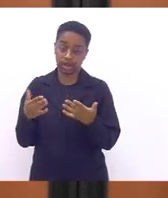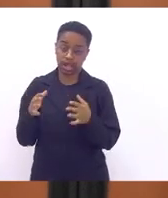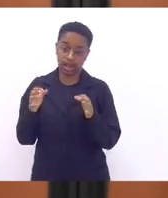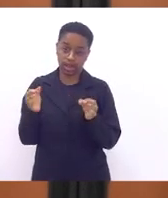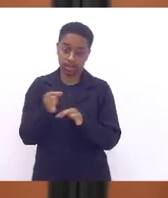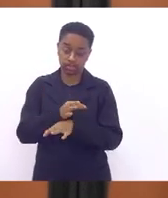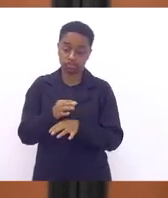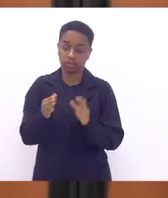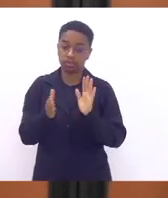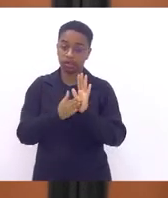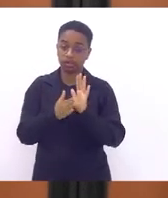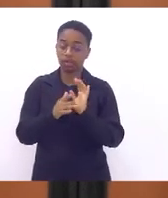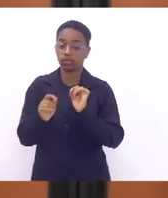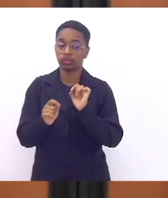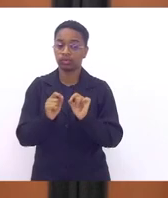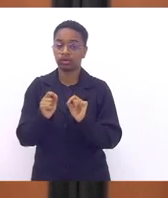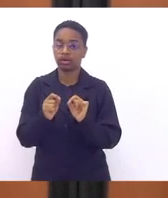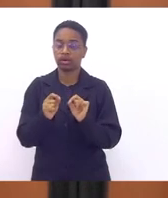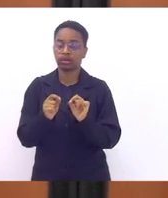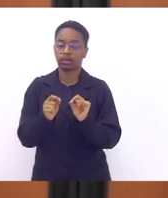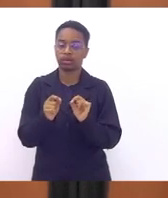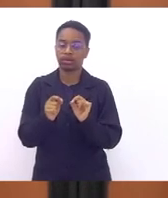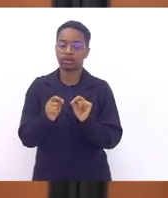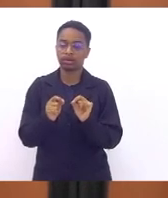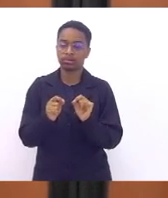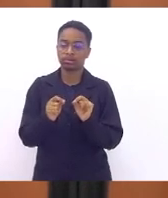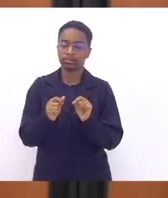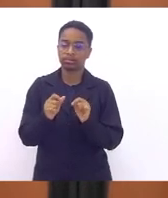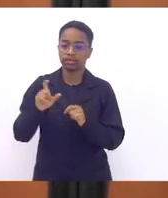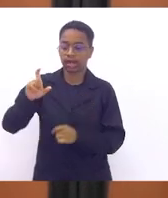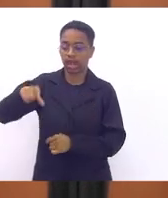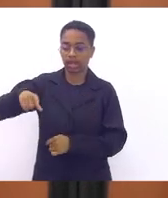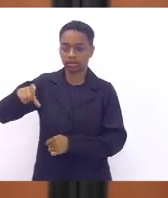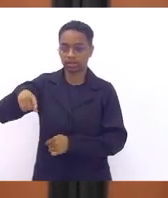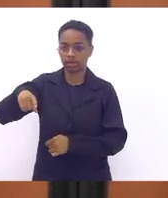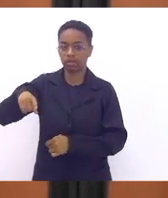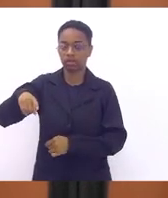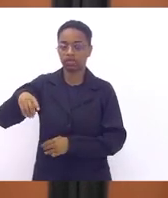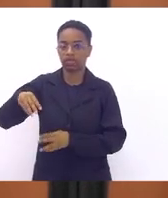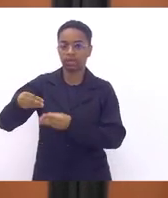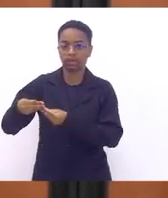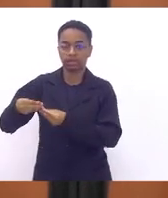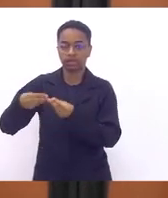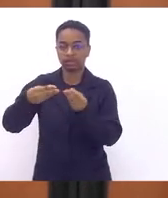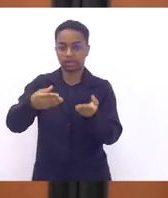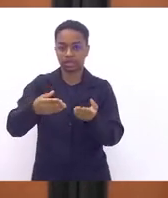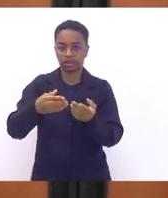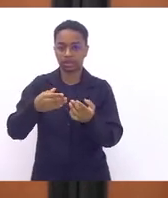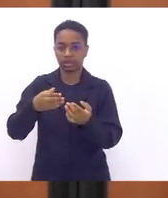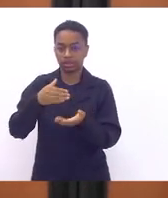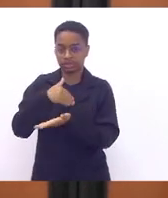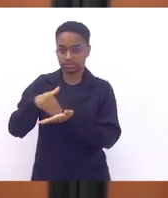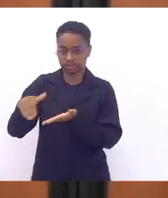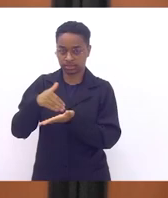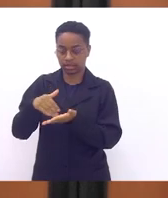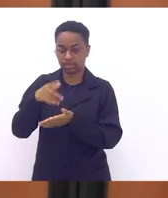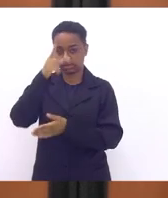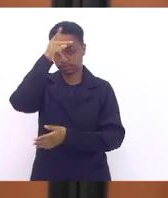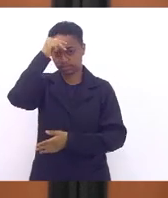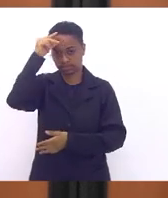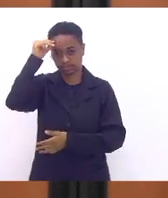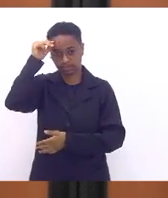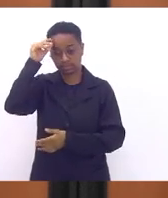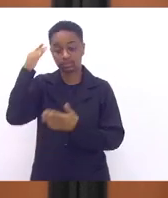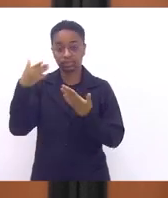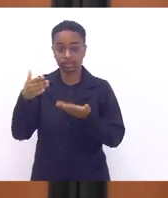A proposta é que esses auxílios, esses cartões, sejam entregues, né, diretamente na Secretaria Municipal. E